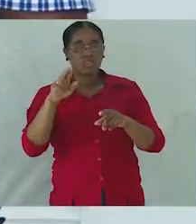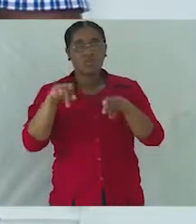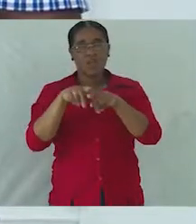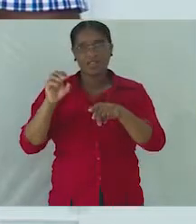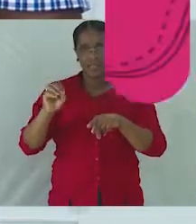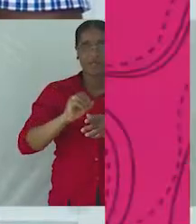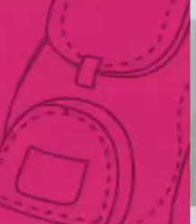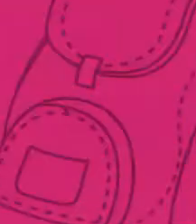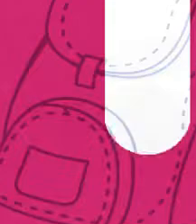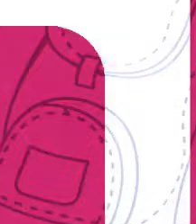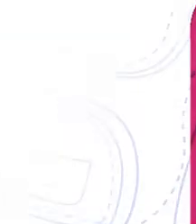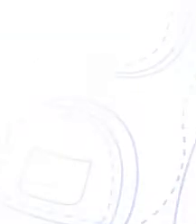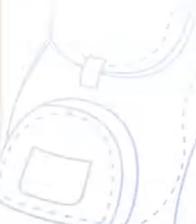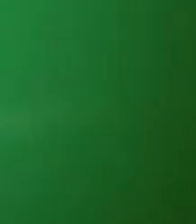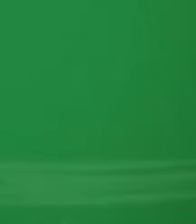a 0.